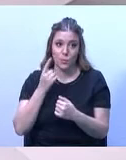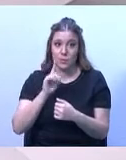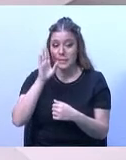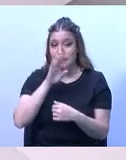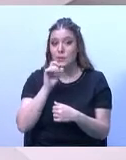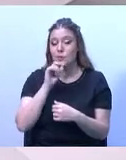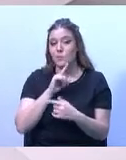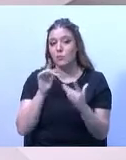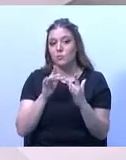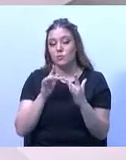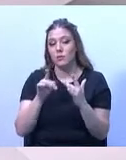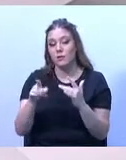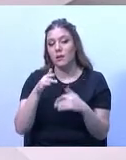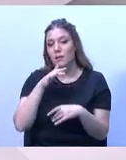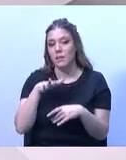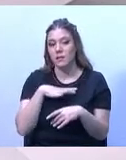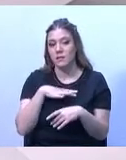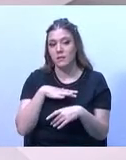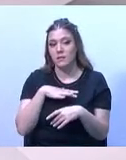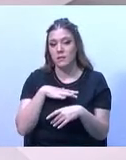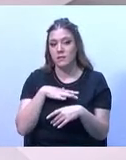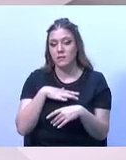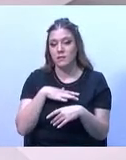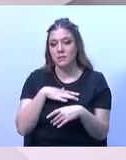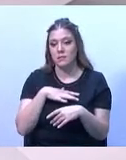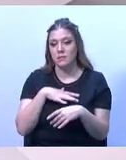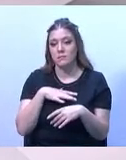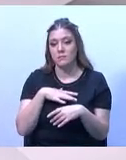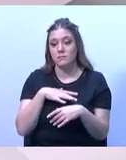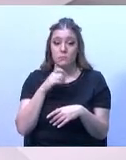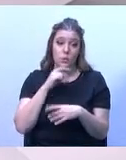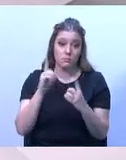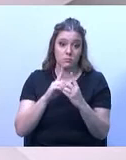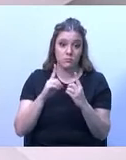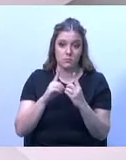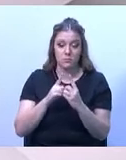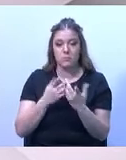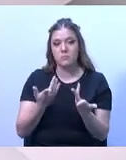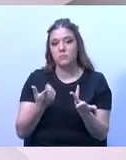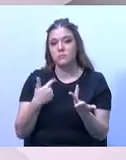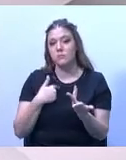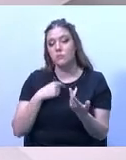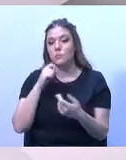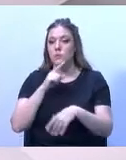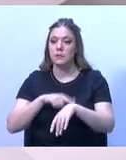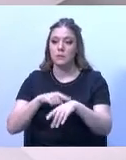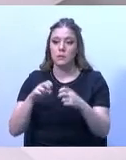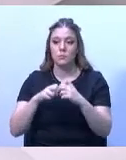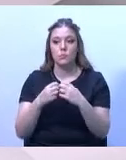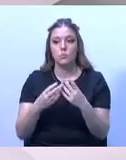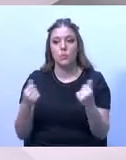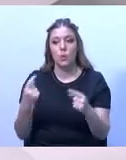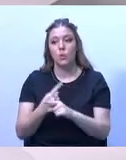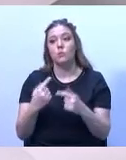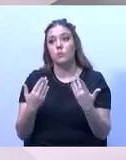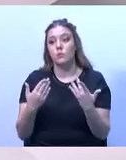em contato com ele, para que ele me dissesse uma consulta, para ver se eu não iria a tempo de resolver este problema, e uma vez, porque